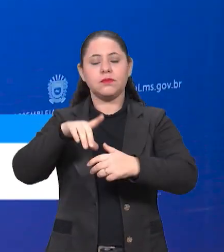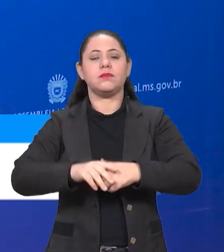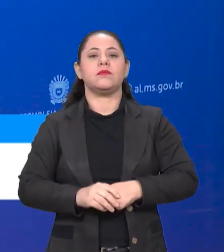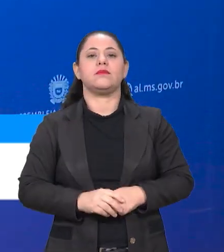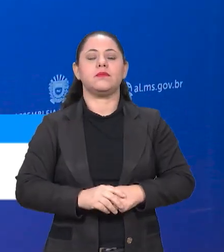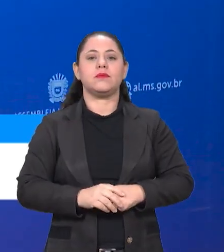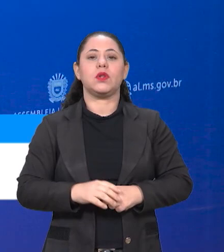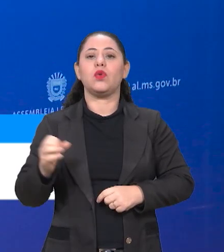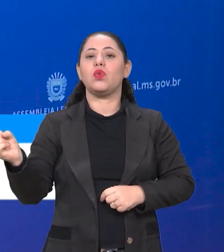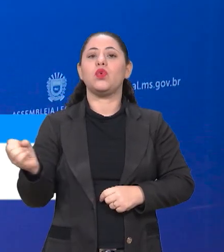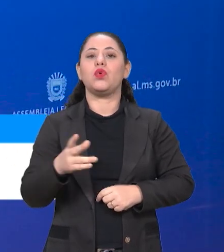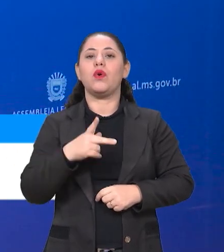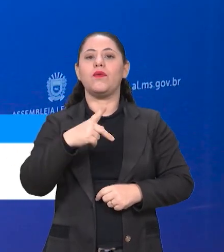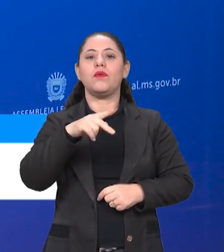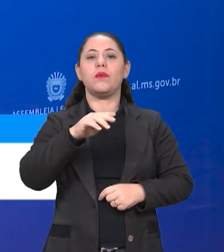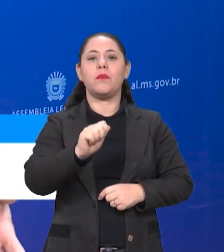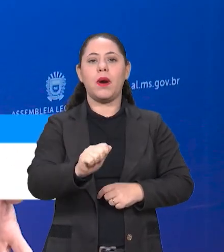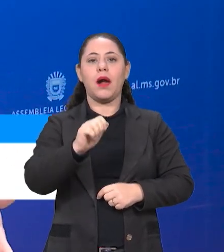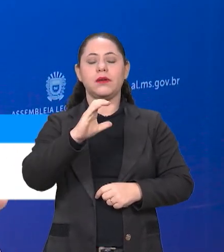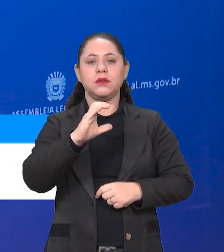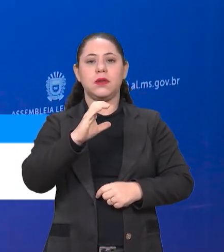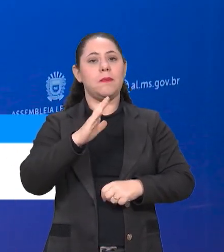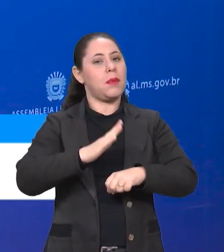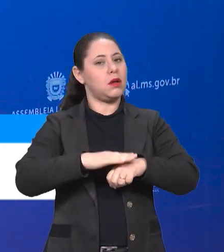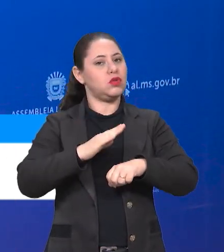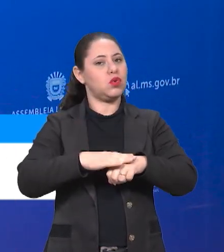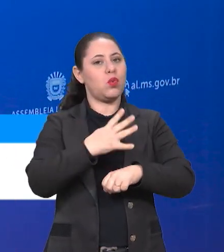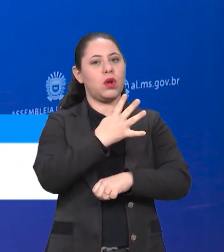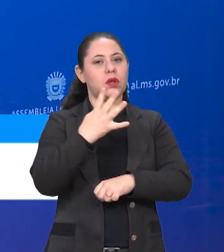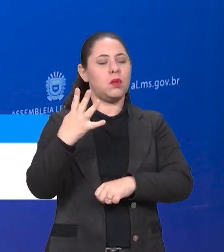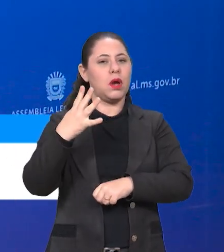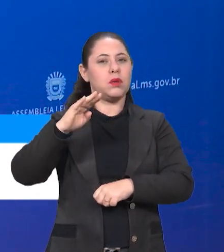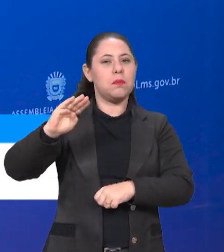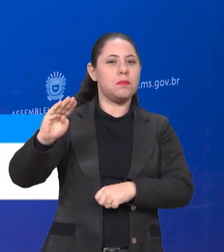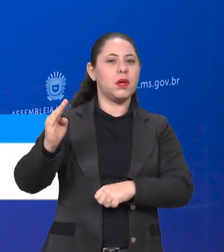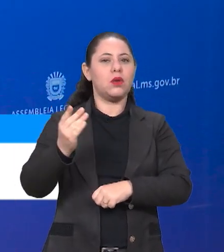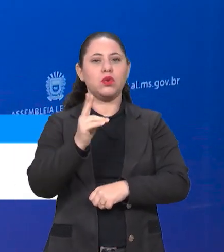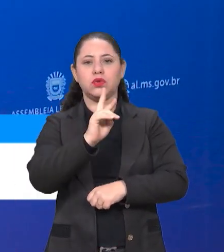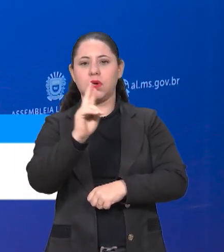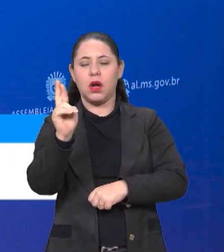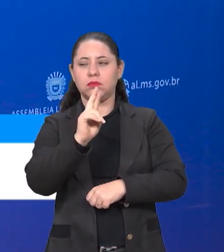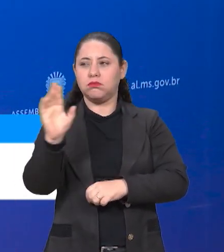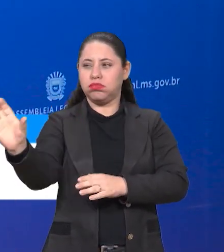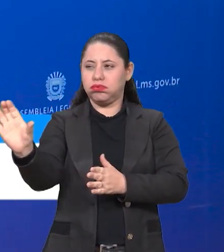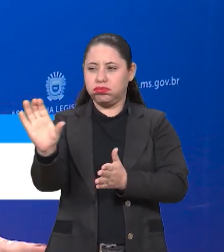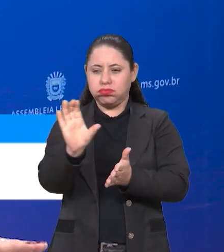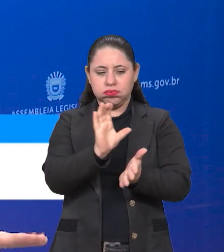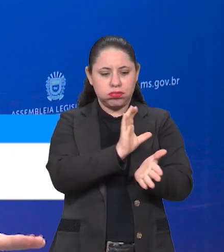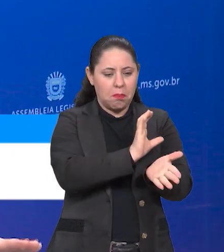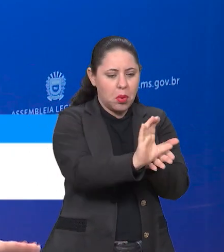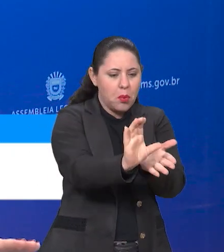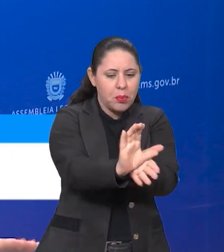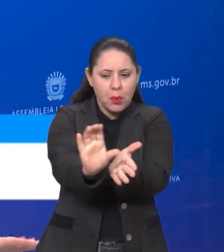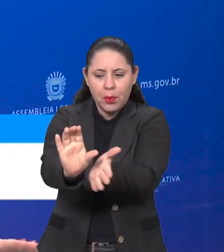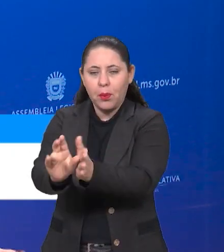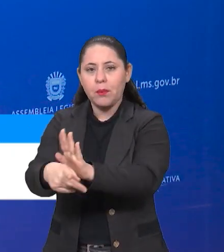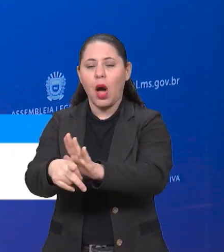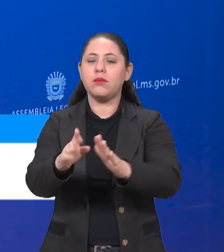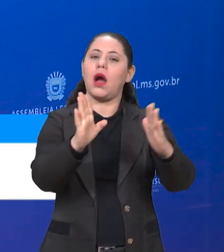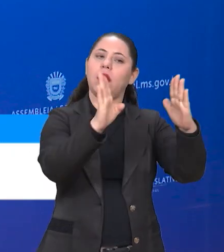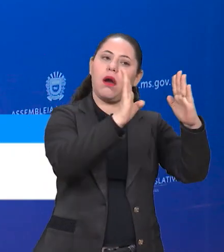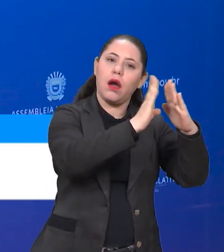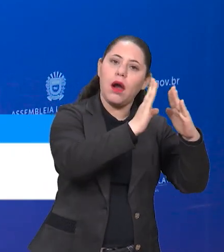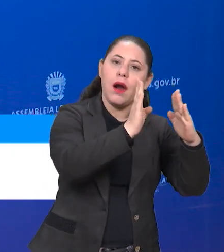Sul. O novo PAC deve garantir mais de 44 bilhões de reais em recursos destinados a setores